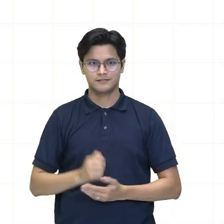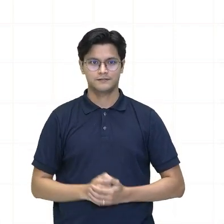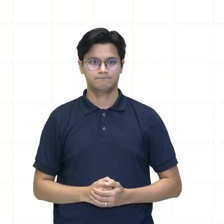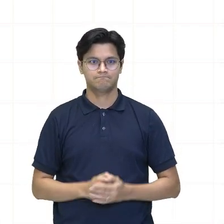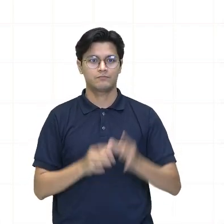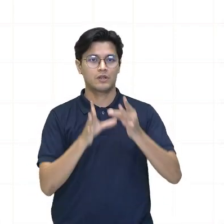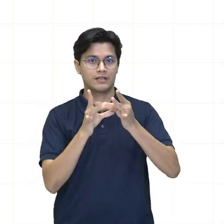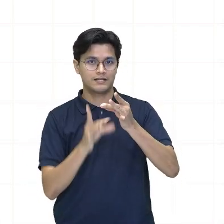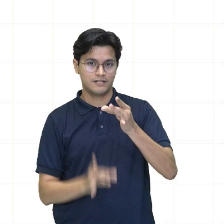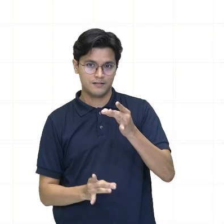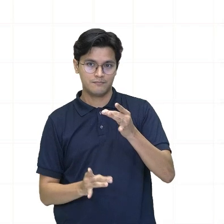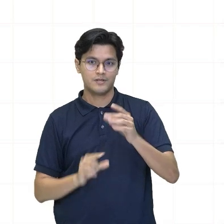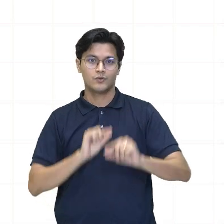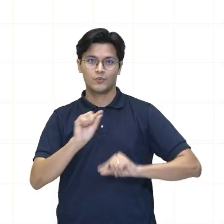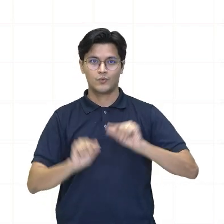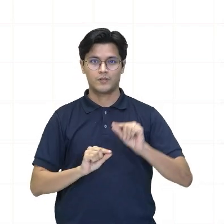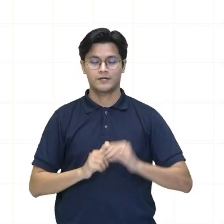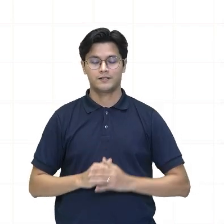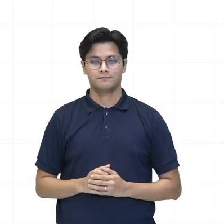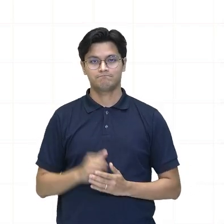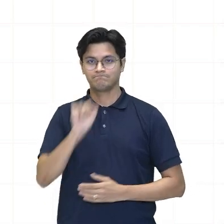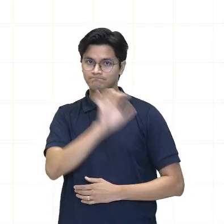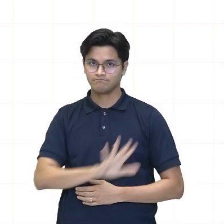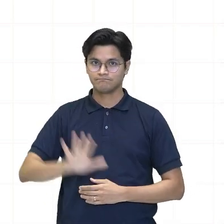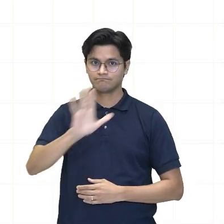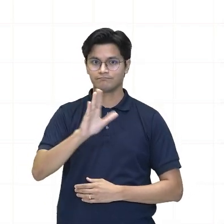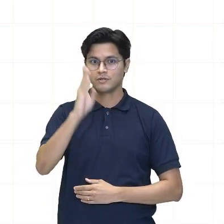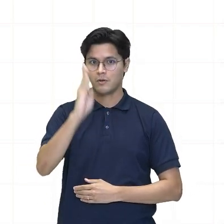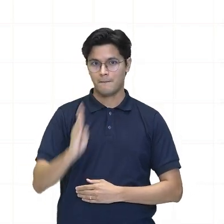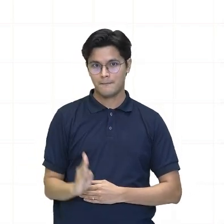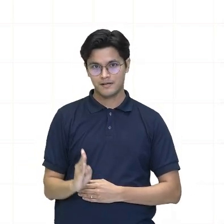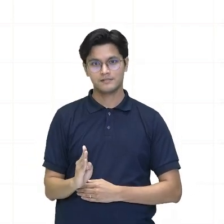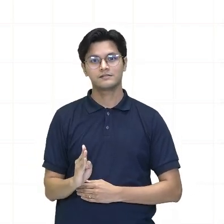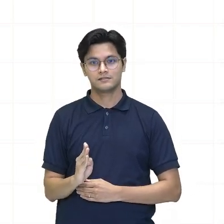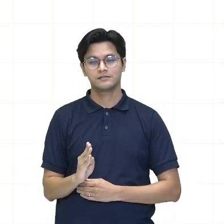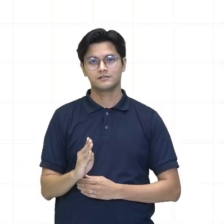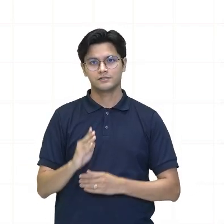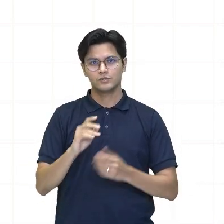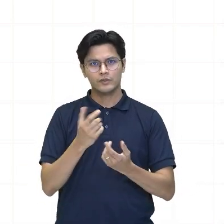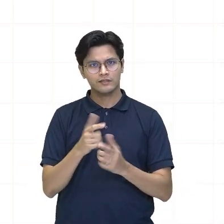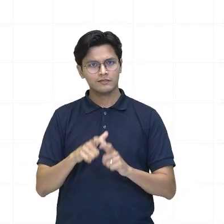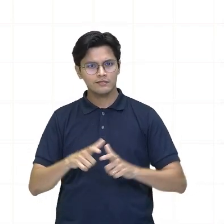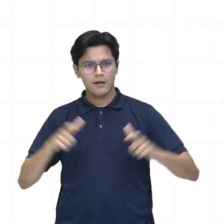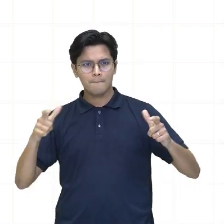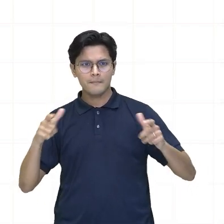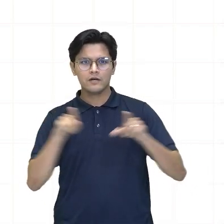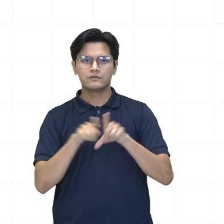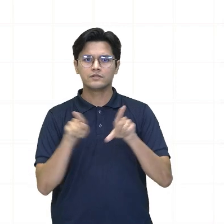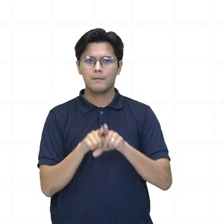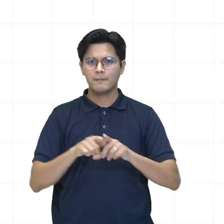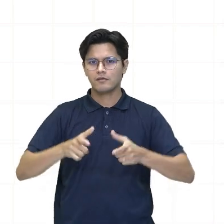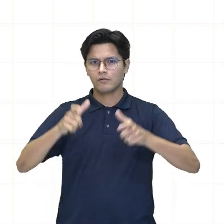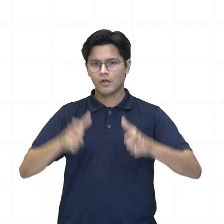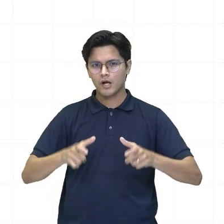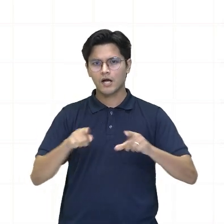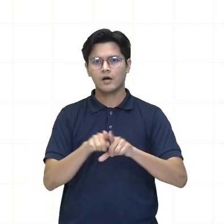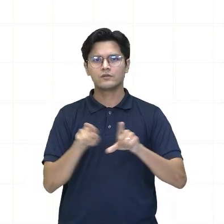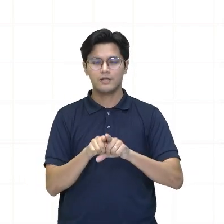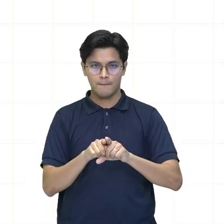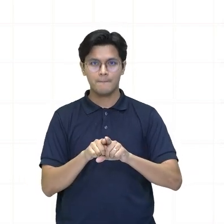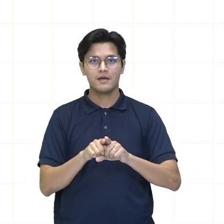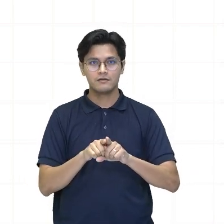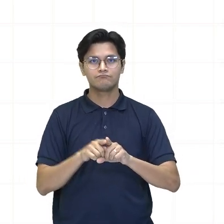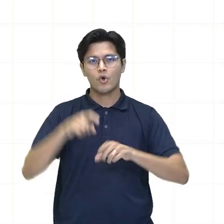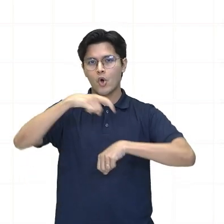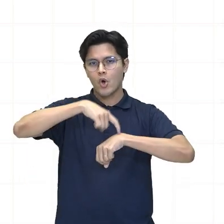estaremos verificando o espaço territorial do Brasil, extensão, posição geográfica, fusos horários e